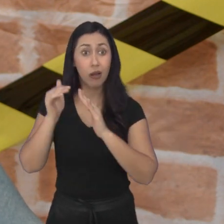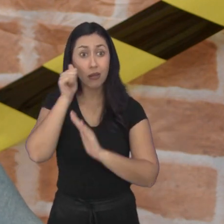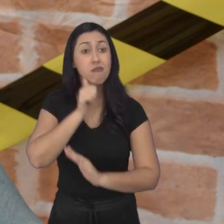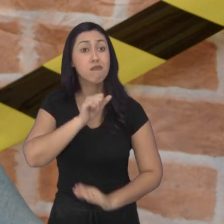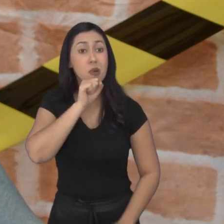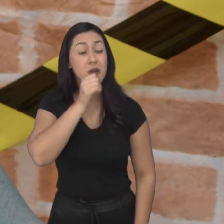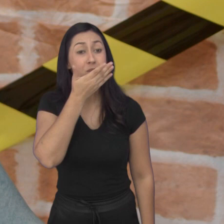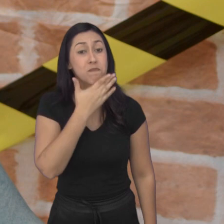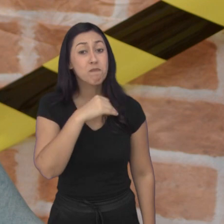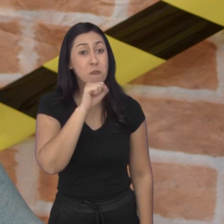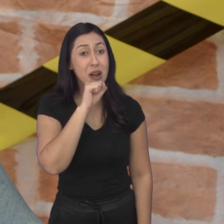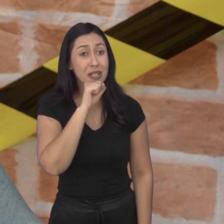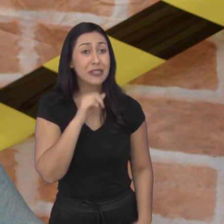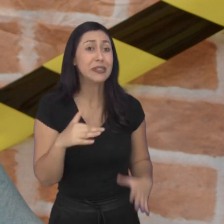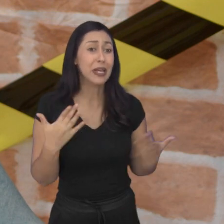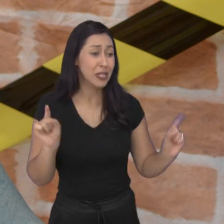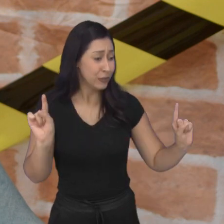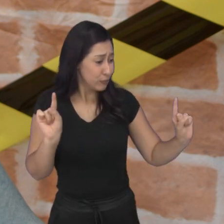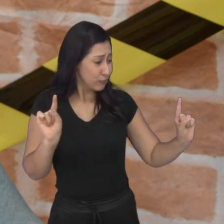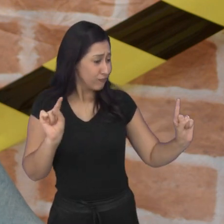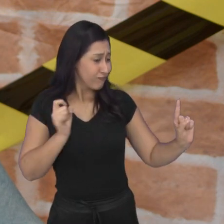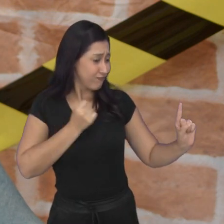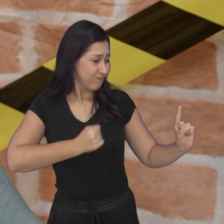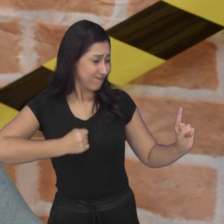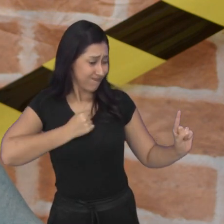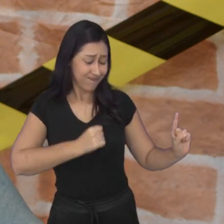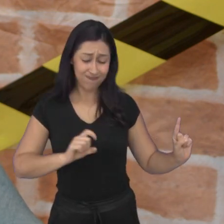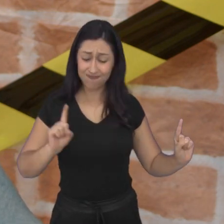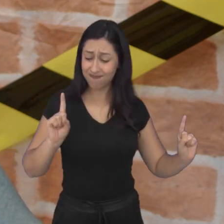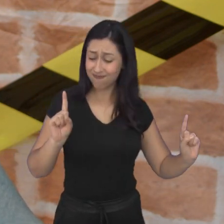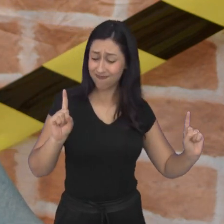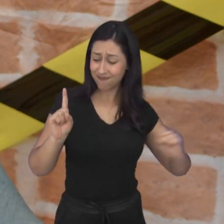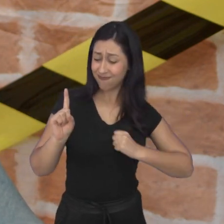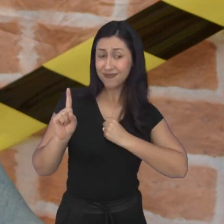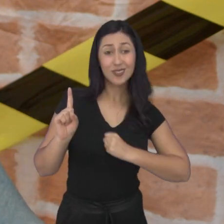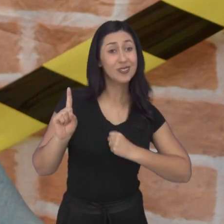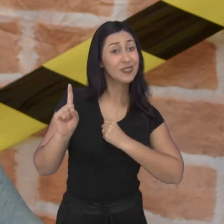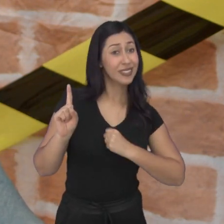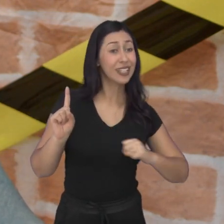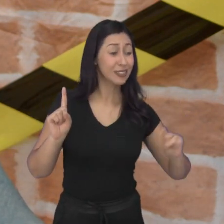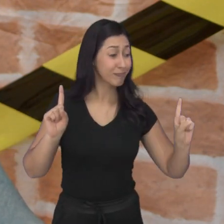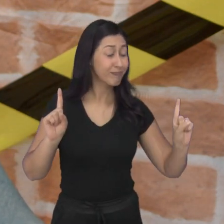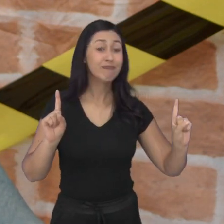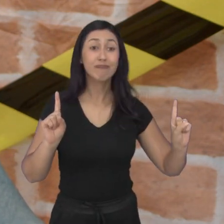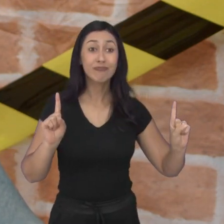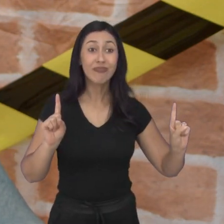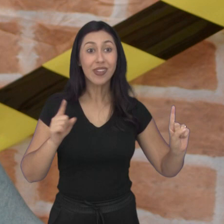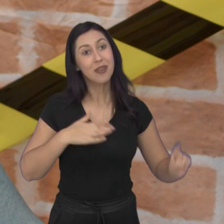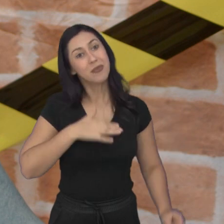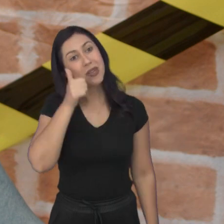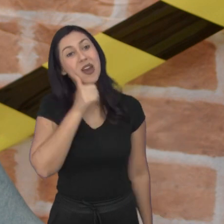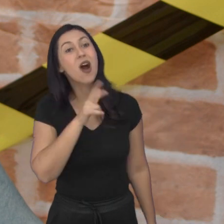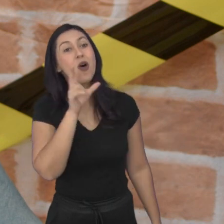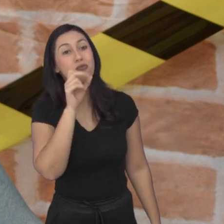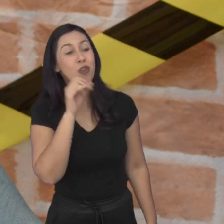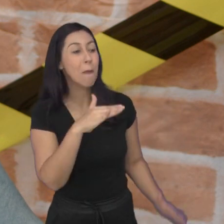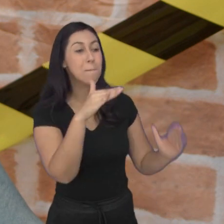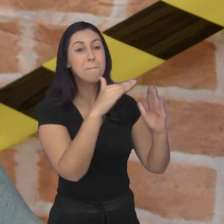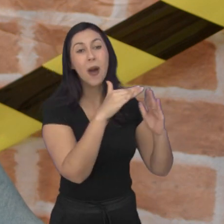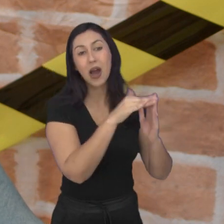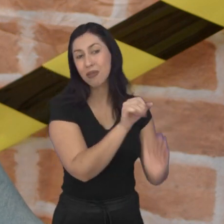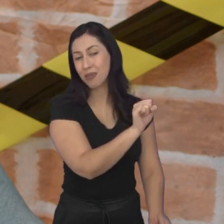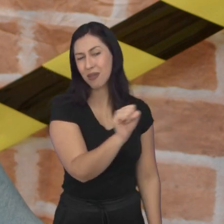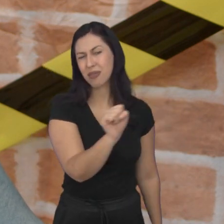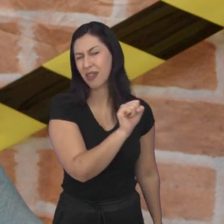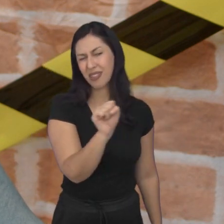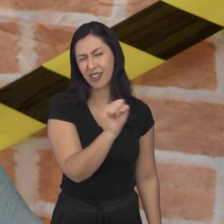assim. E nós sentíamos muita falta, porque nós estávamos juntos há um bom tempo. E ela mora no satélite, sempre morou lá,